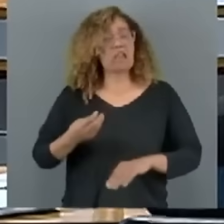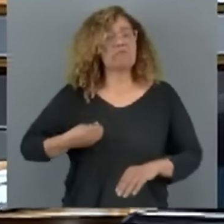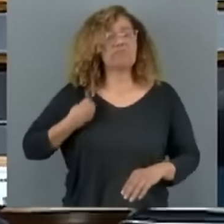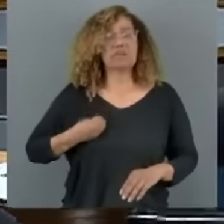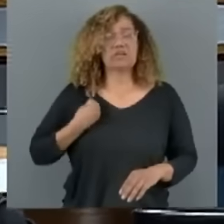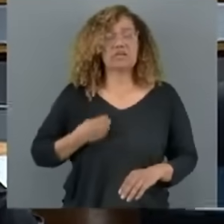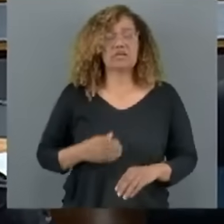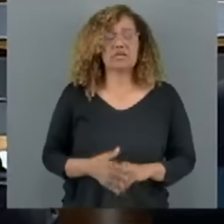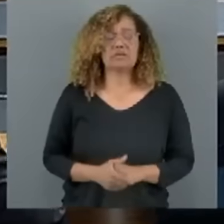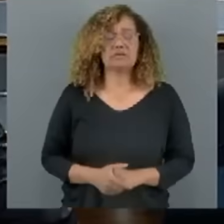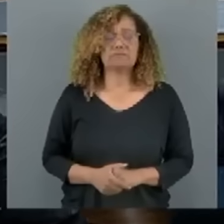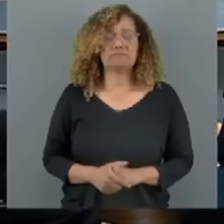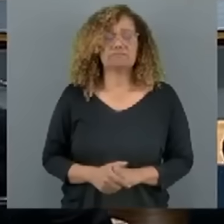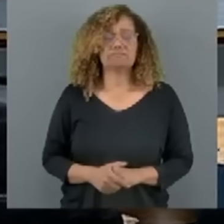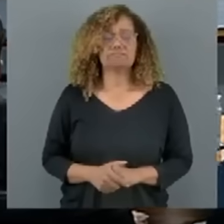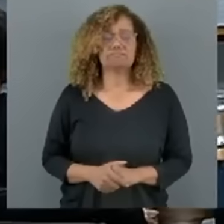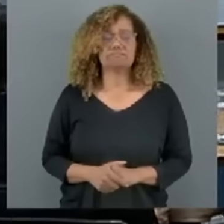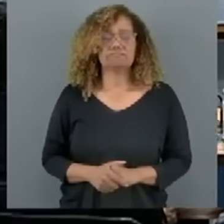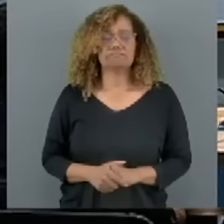Foi simples, se vale a pena. A